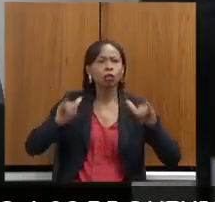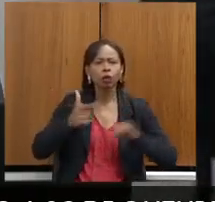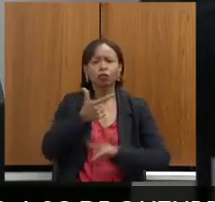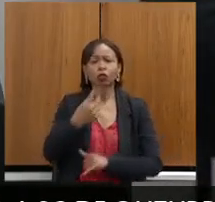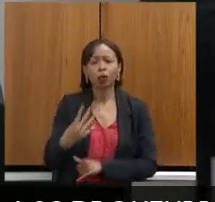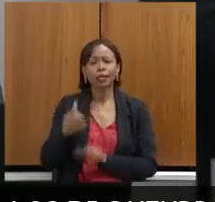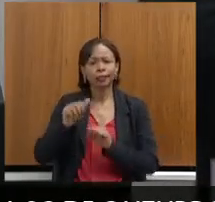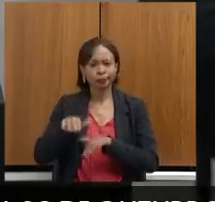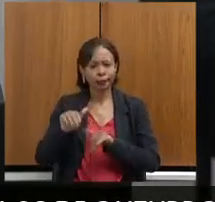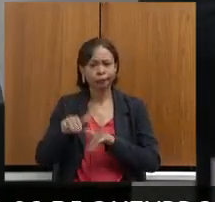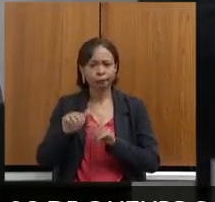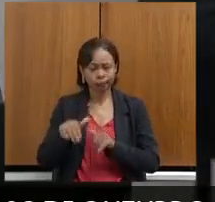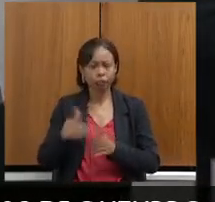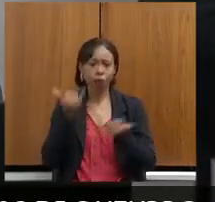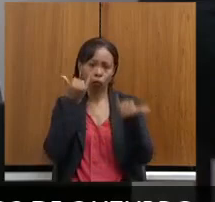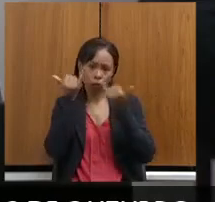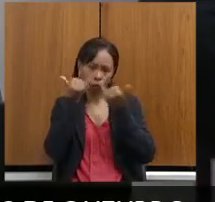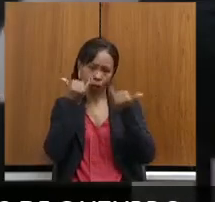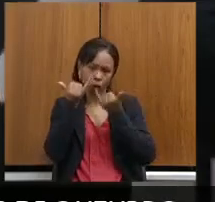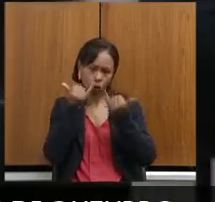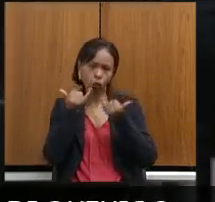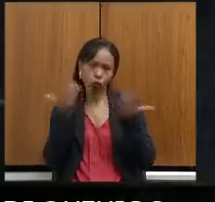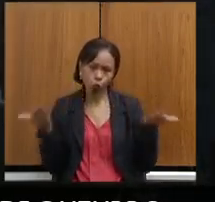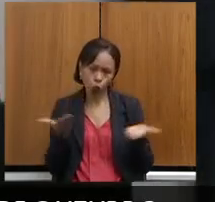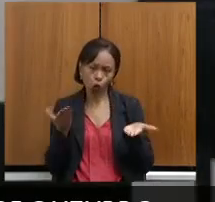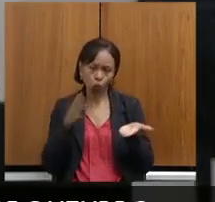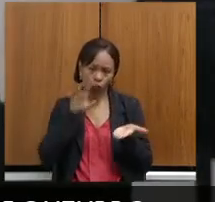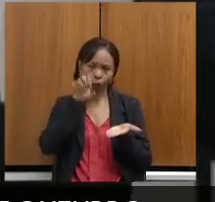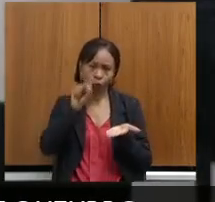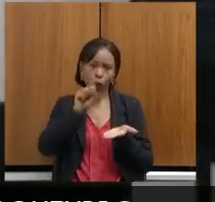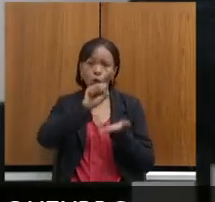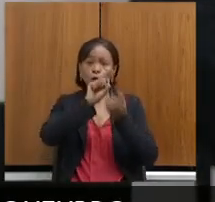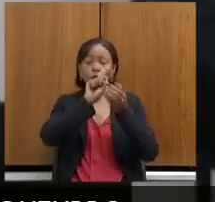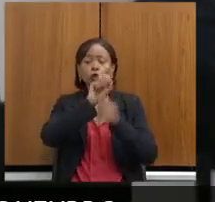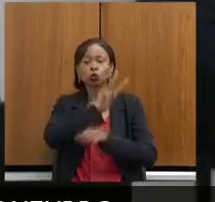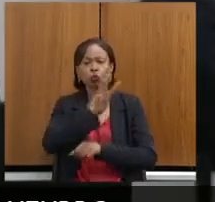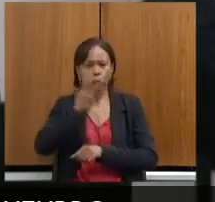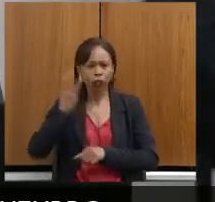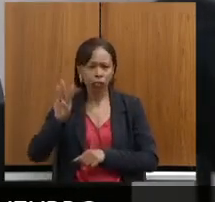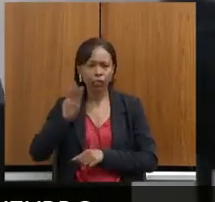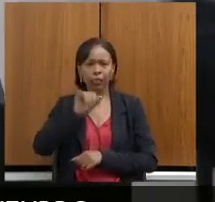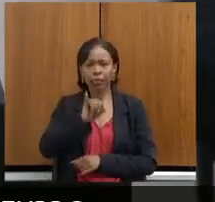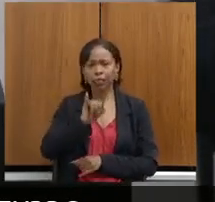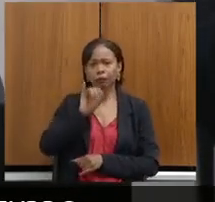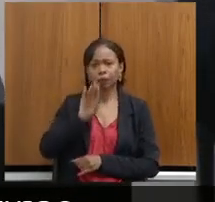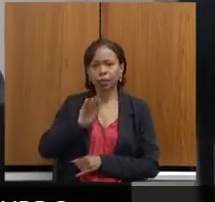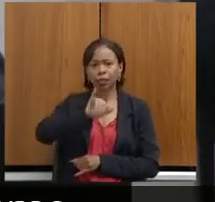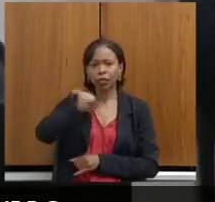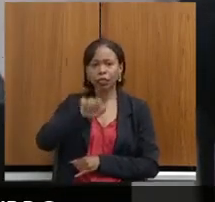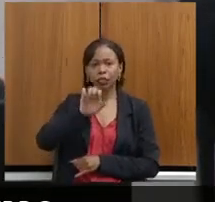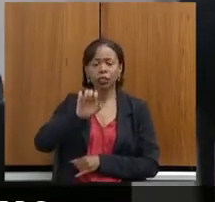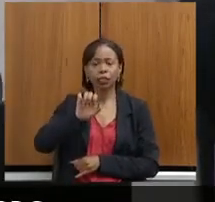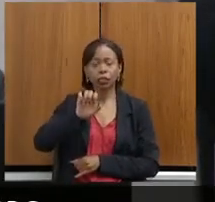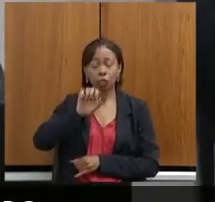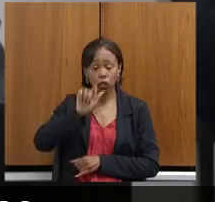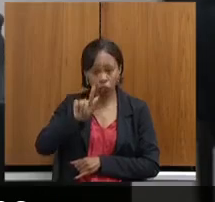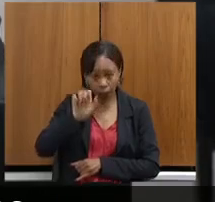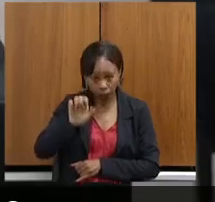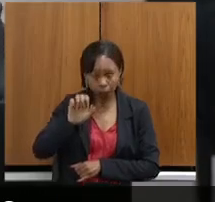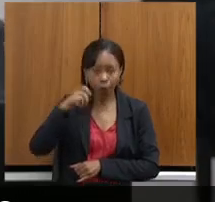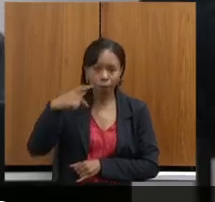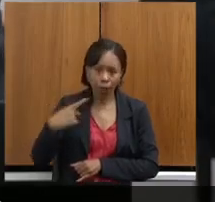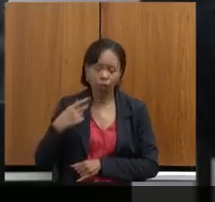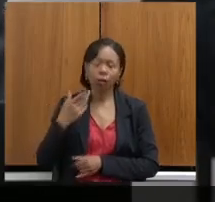24 Setembro conforme informações disponíveis na data de hoje no site da empresa ibgp a cargo de sua